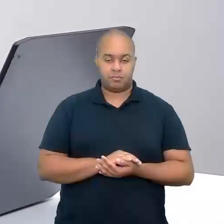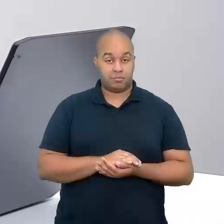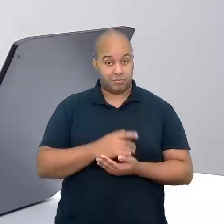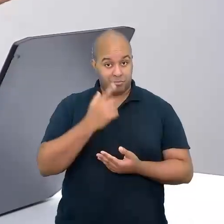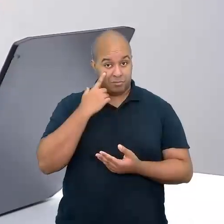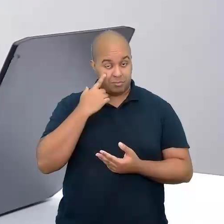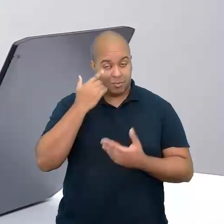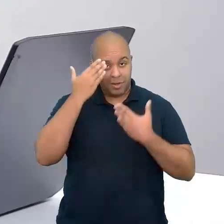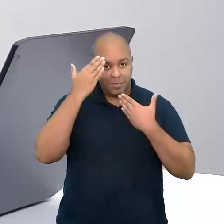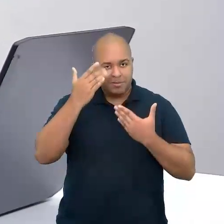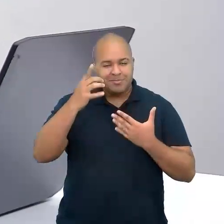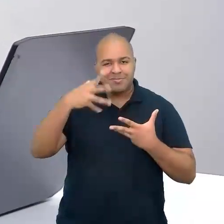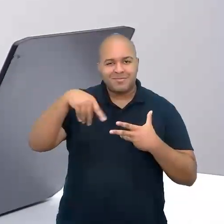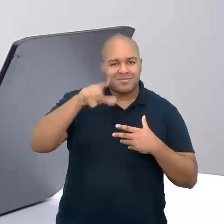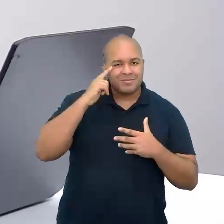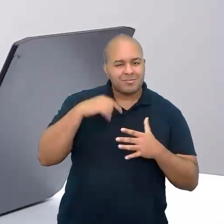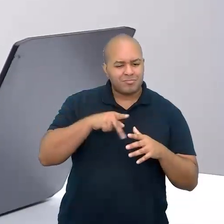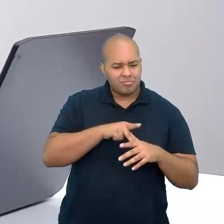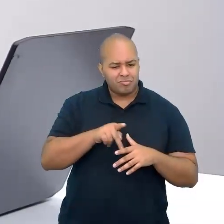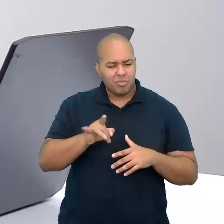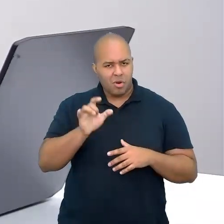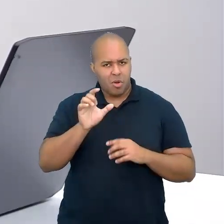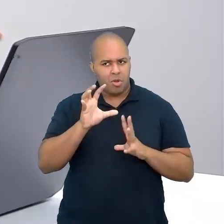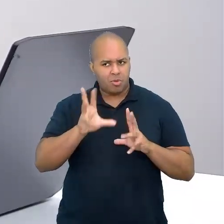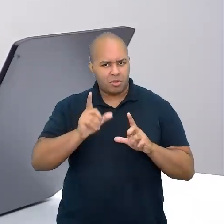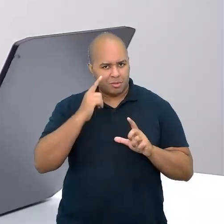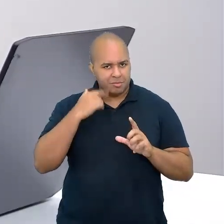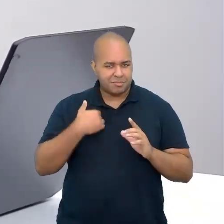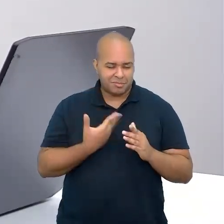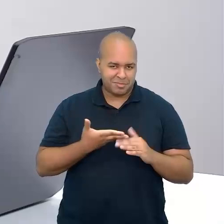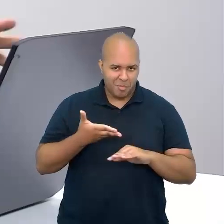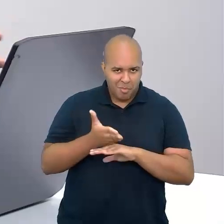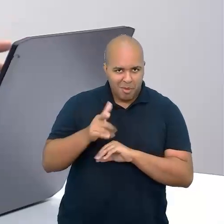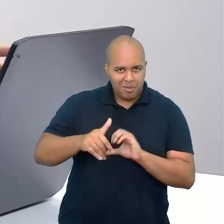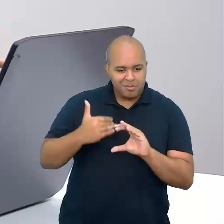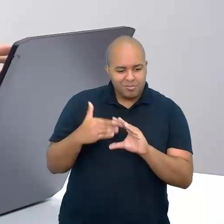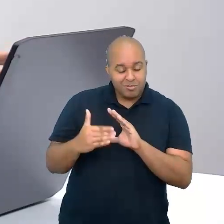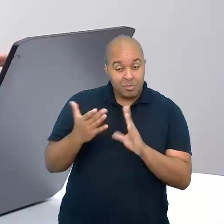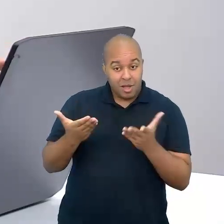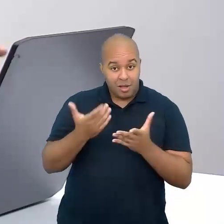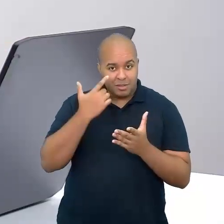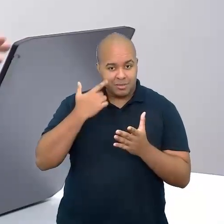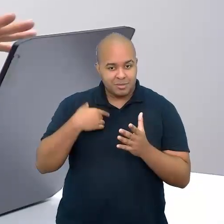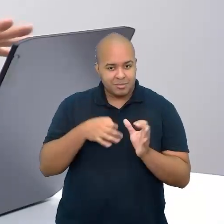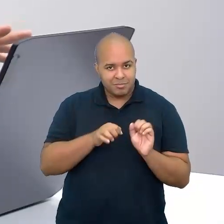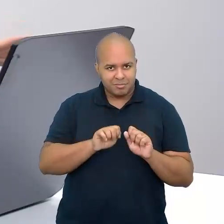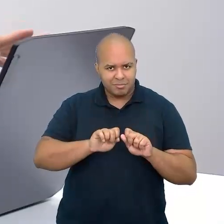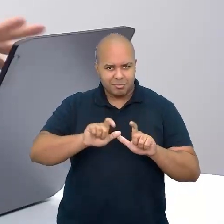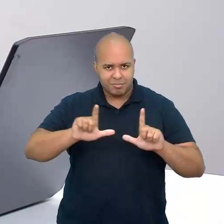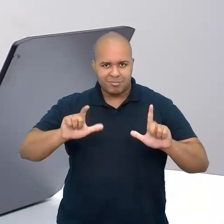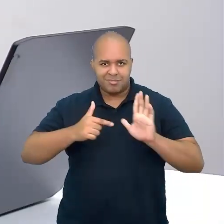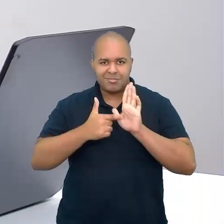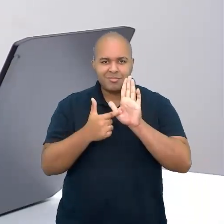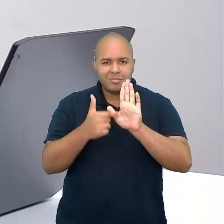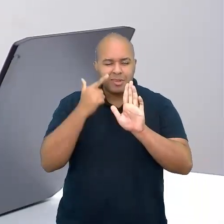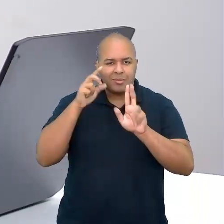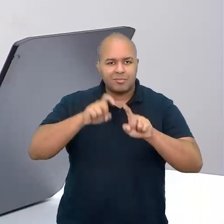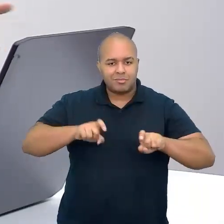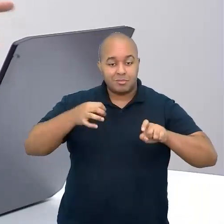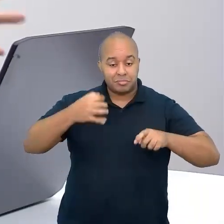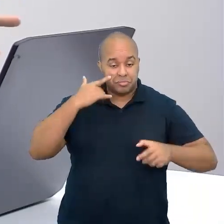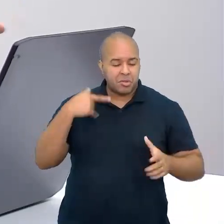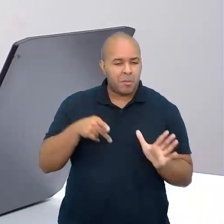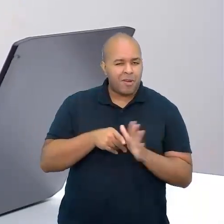muito obrigada a todas as professoras e professores que participaram agora a gente vai projetar aqui vou projetar o computador